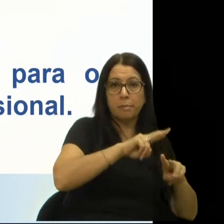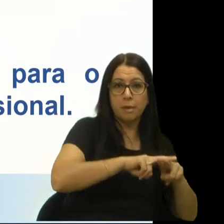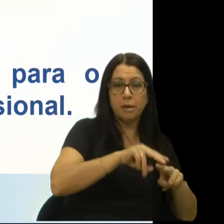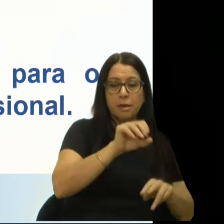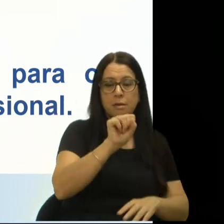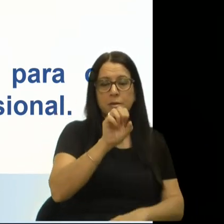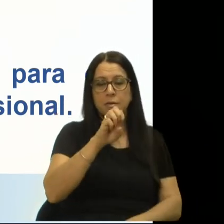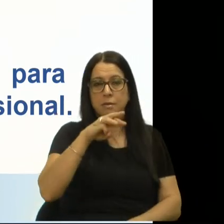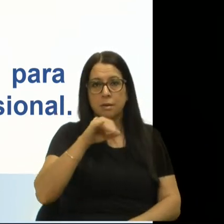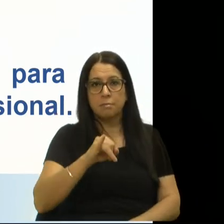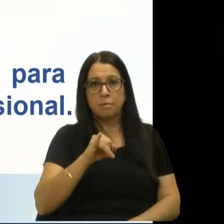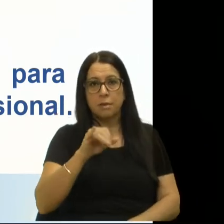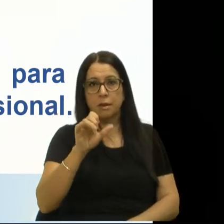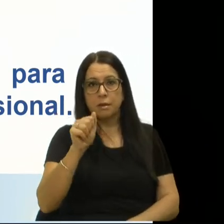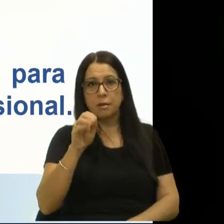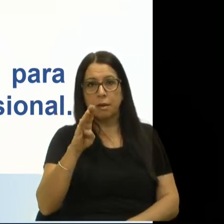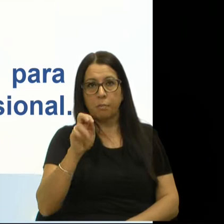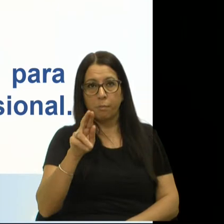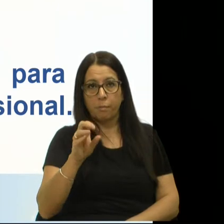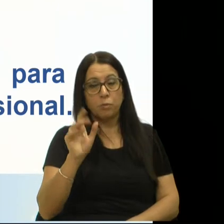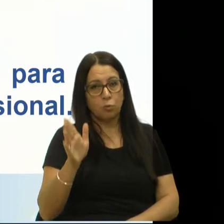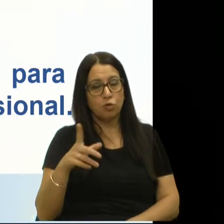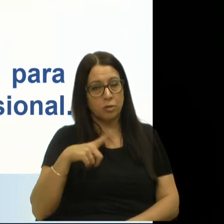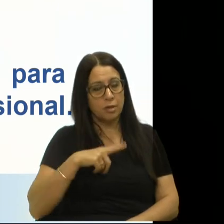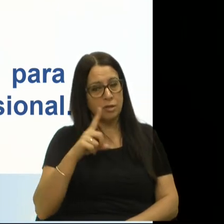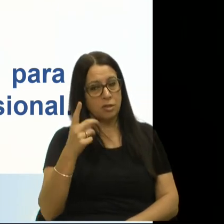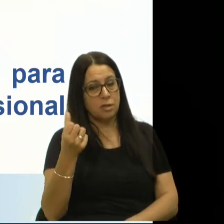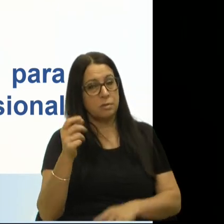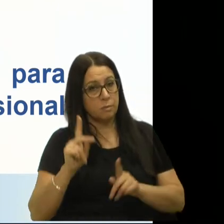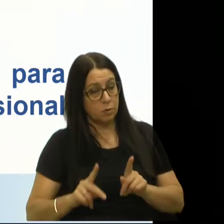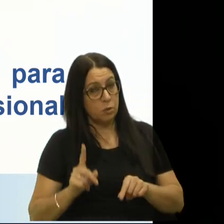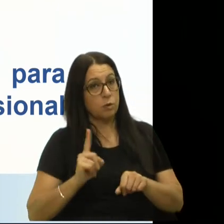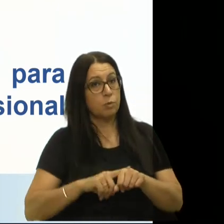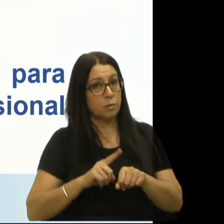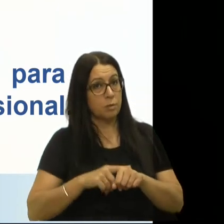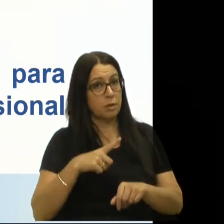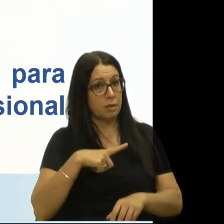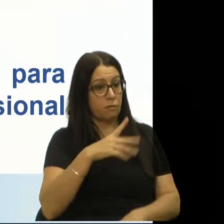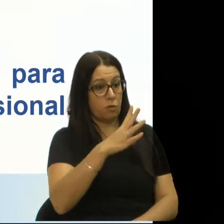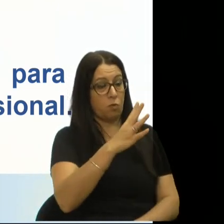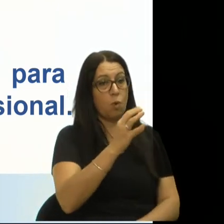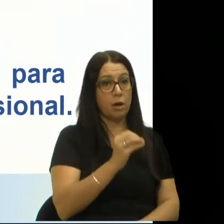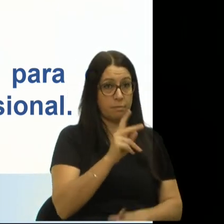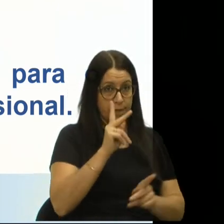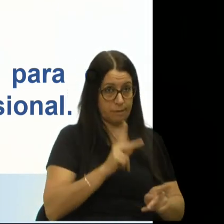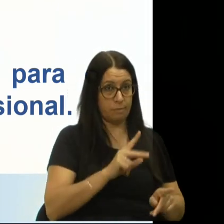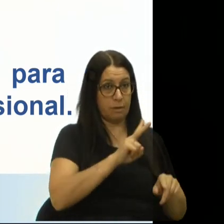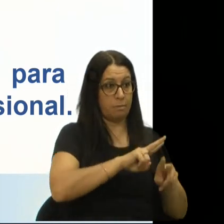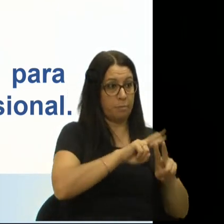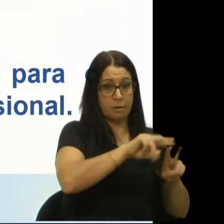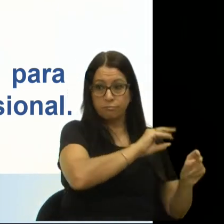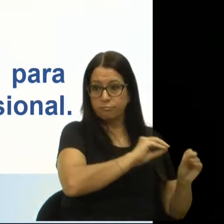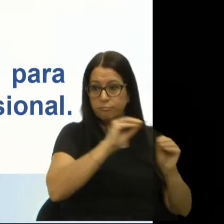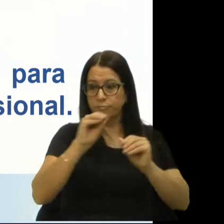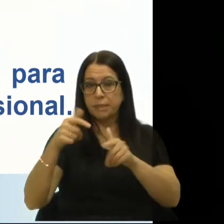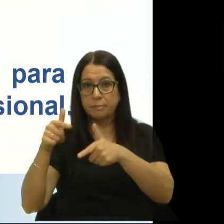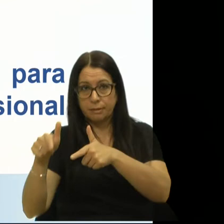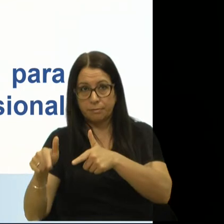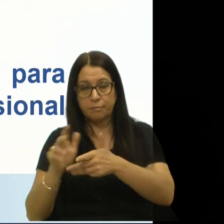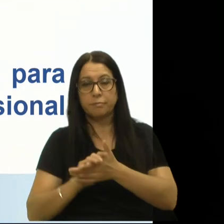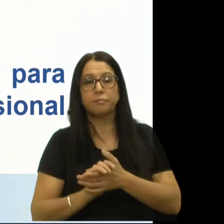como hoje ela já tem 16 pessoas contratadas e já teve um momento que teve 40, pode contratar mão de obra